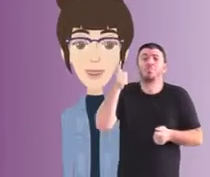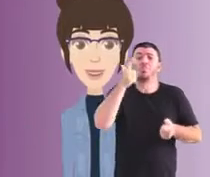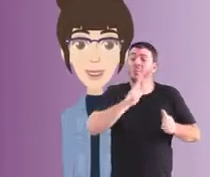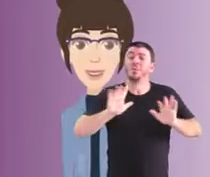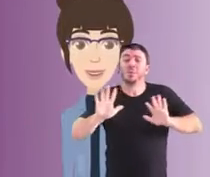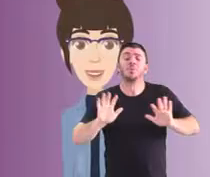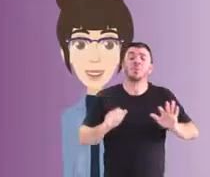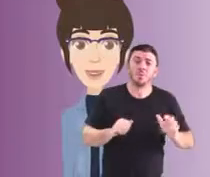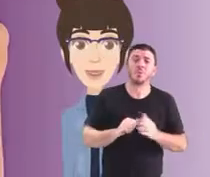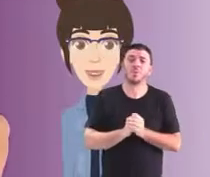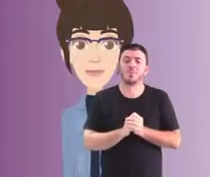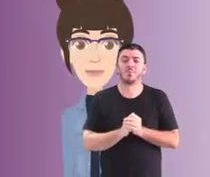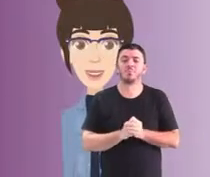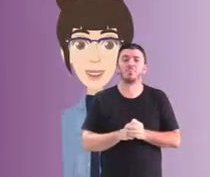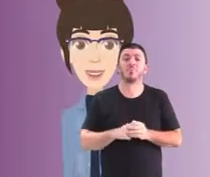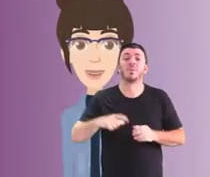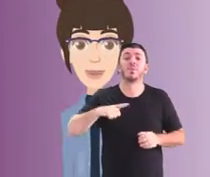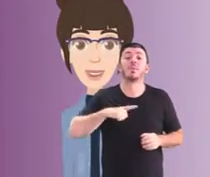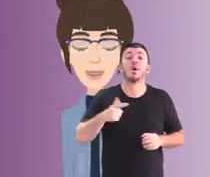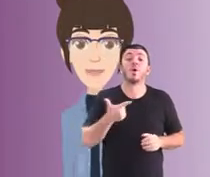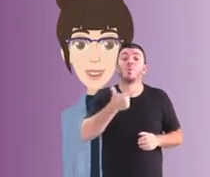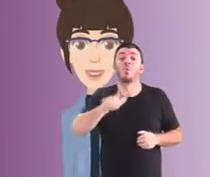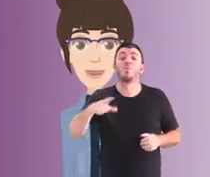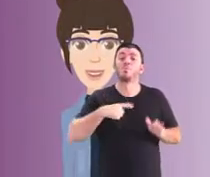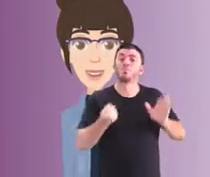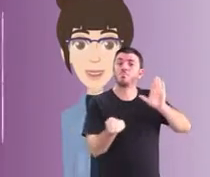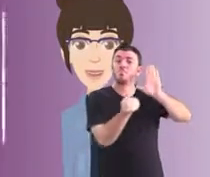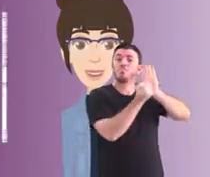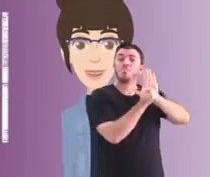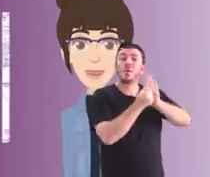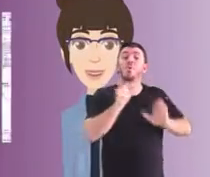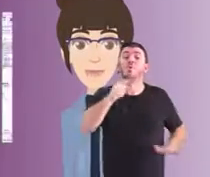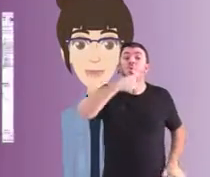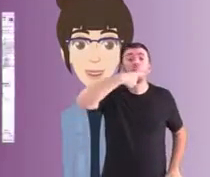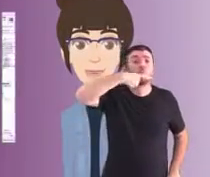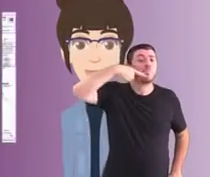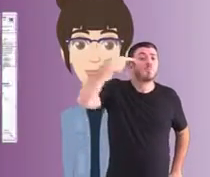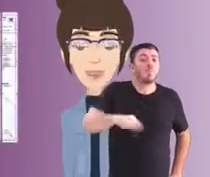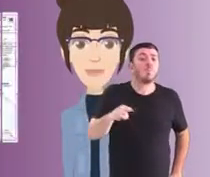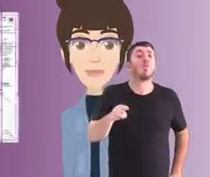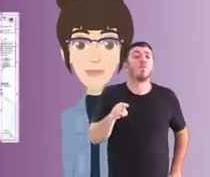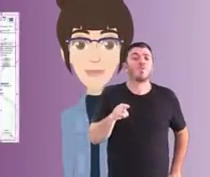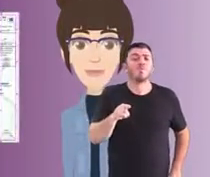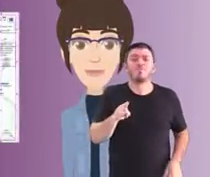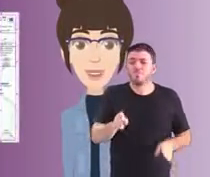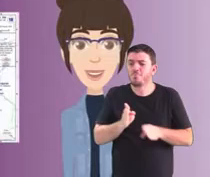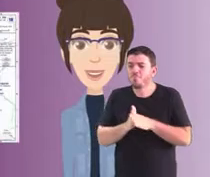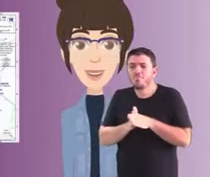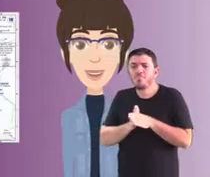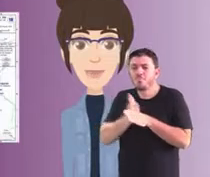A Operação Barbarossa foi o nome de código para a invasão da União Soviética pelas potências do eixo.